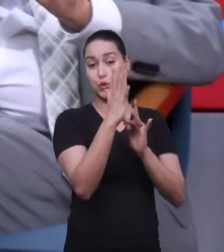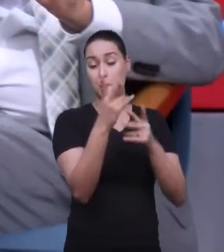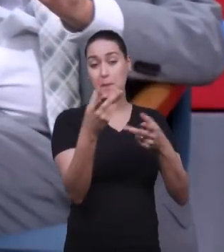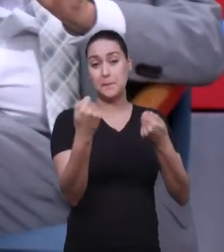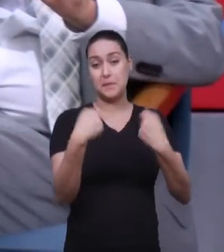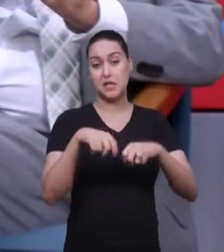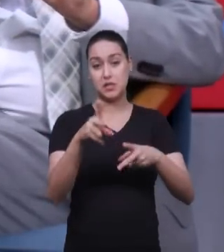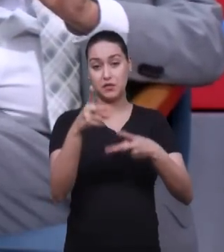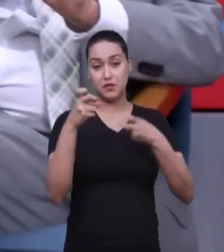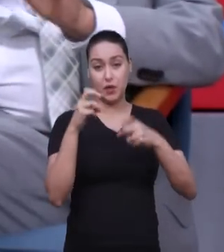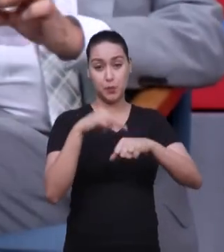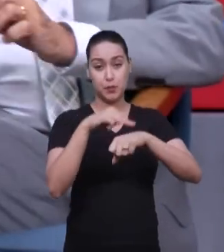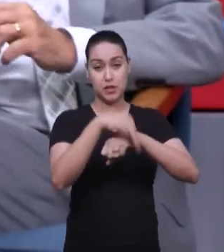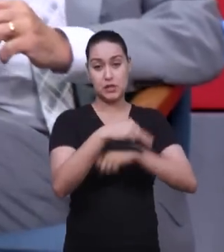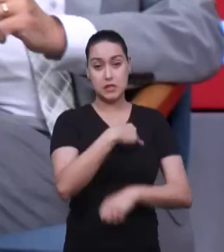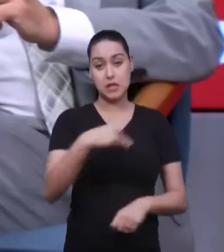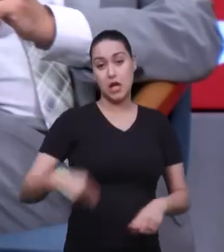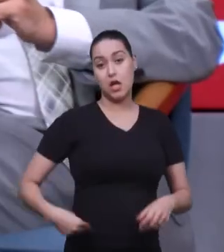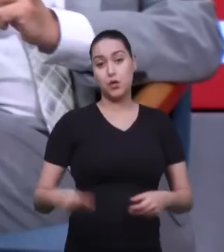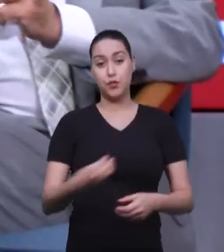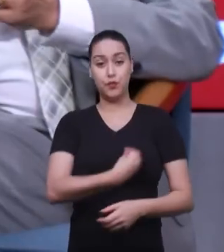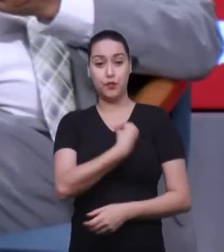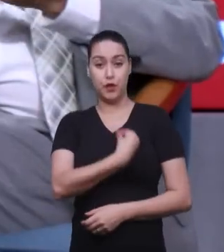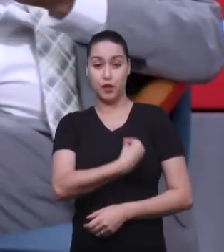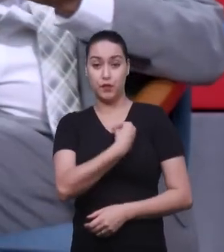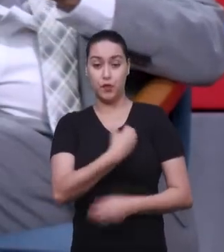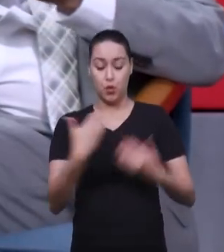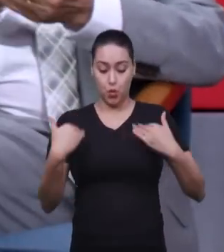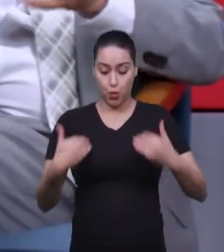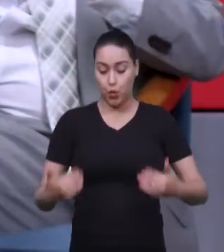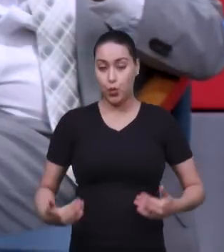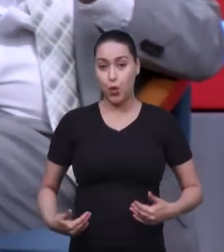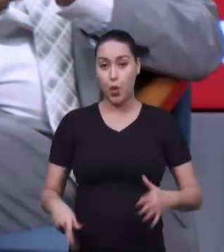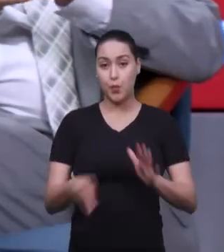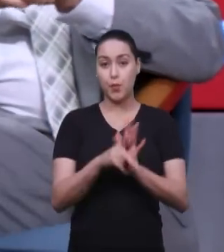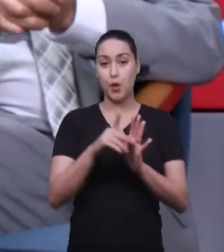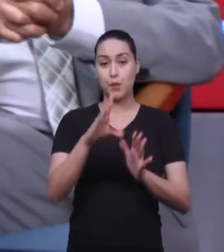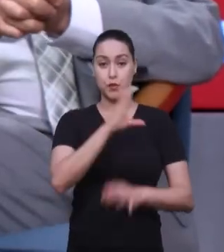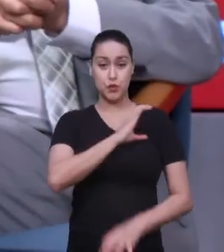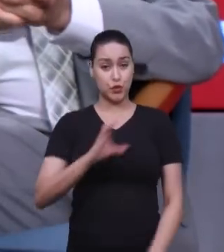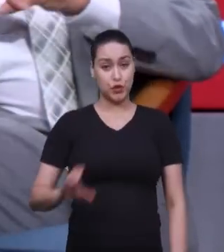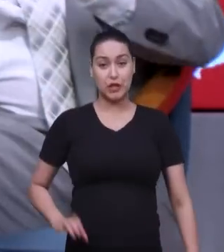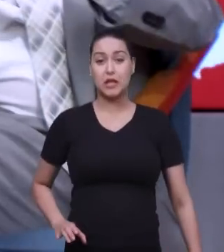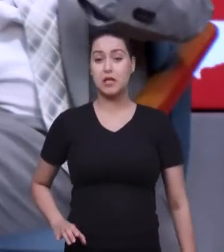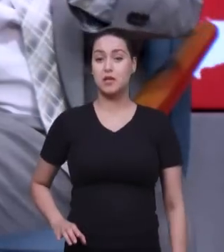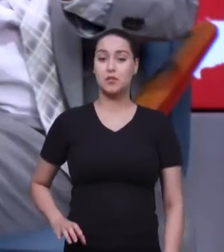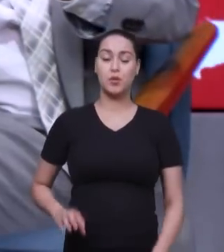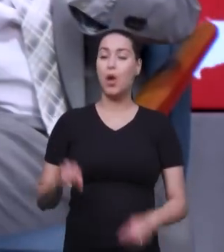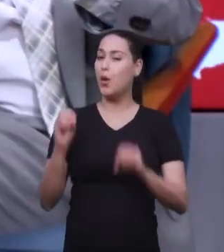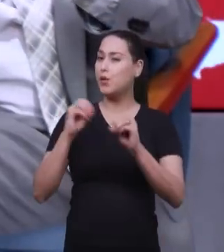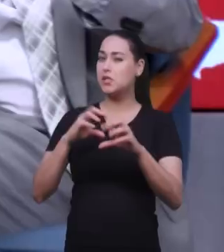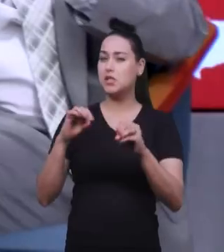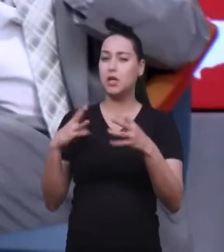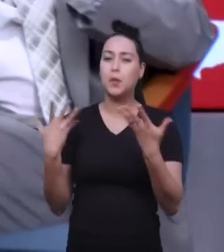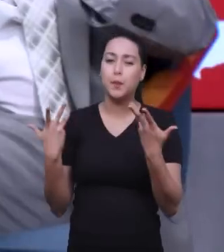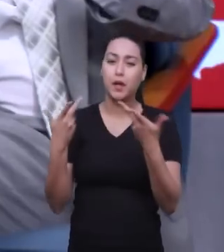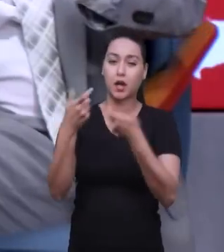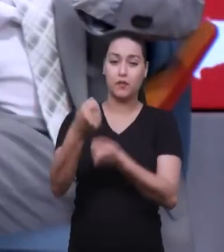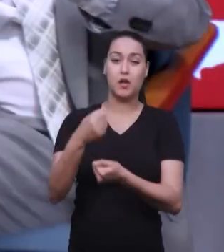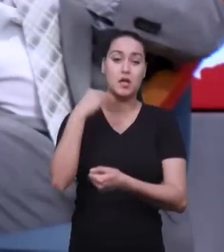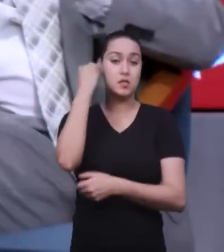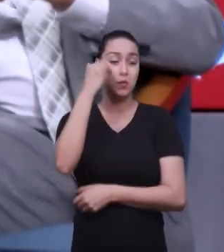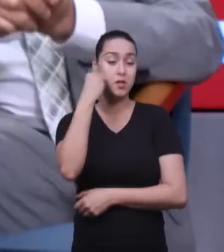ministério de Jesus presente, vivo, ele precisa ver a igreja como um corpo de Cristo, um corpo vivo. Isso é um ensino extraordinário.